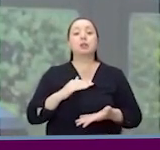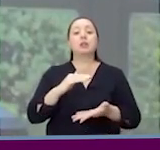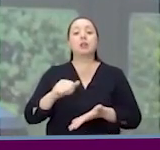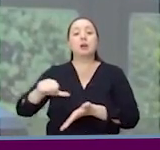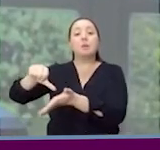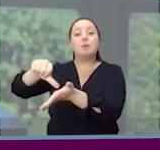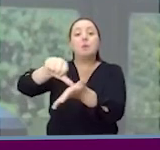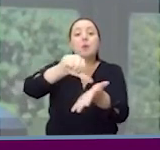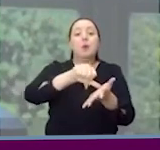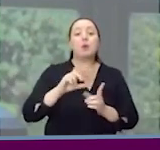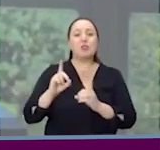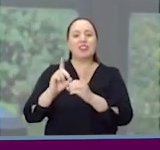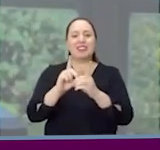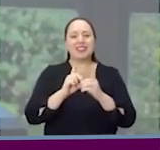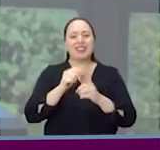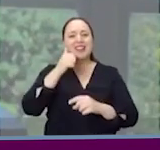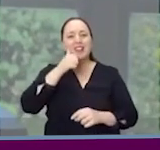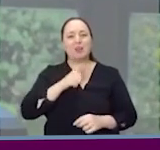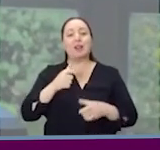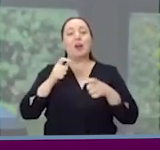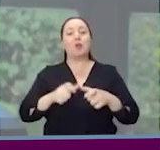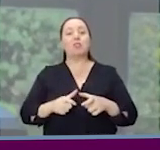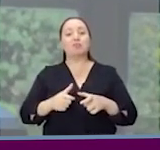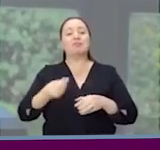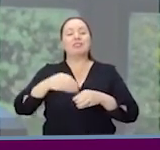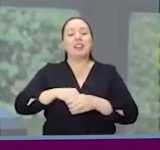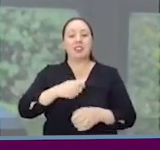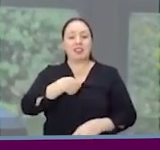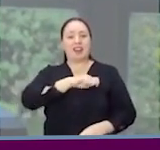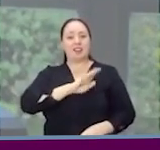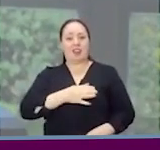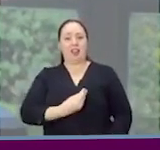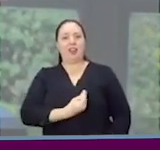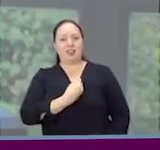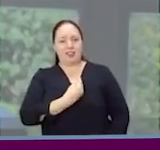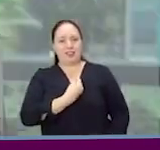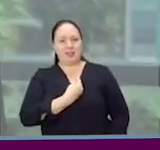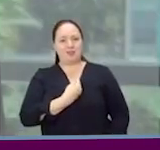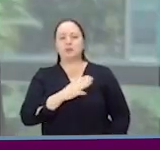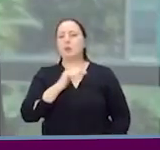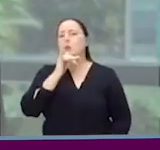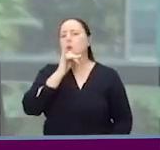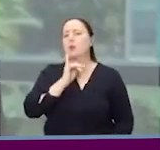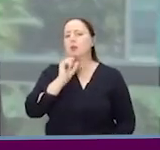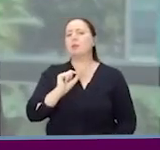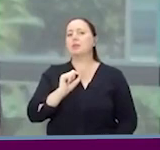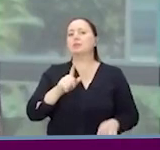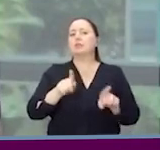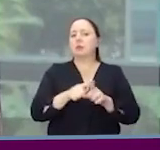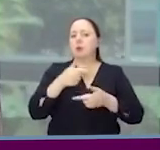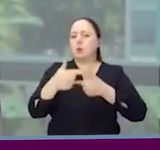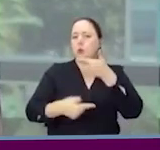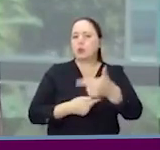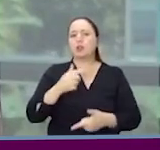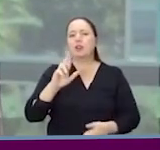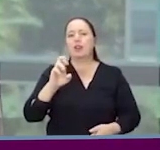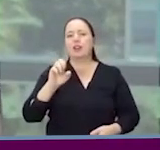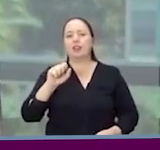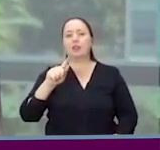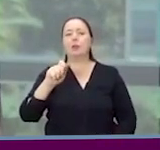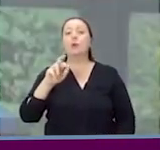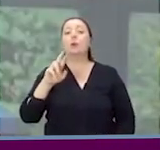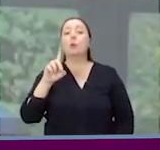Brasil núcleos de atendimento às mulheres nas delegacias que já existem. Mais um exemplo é a nossa